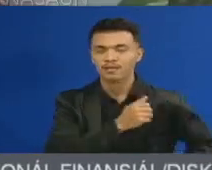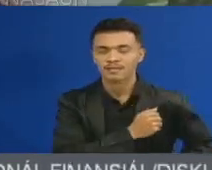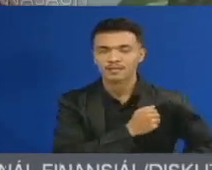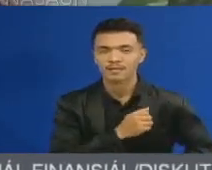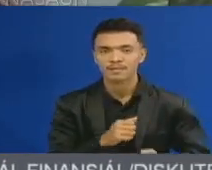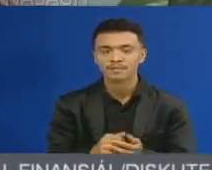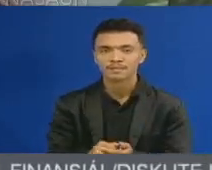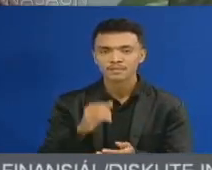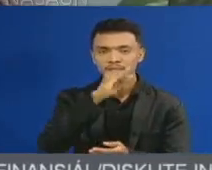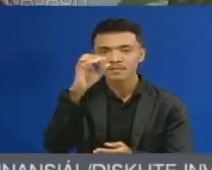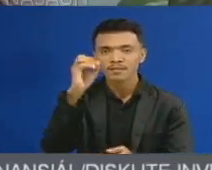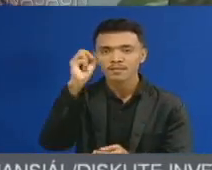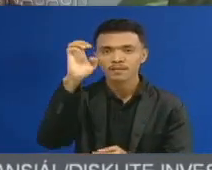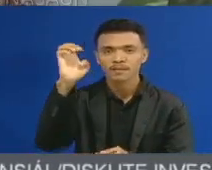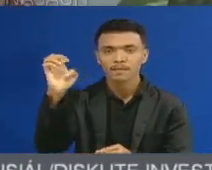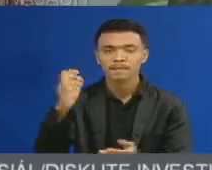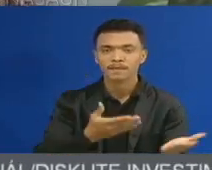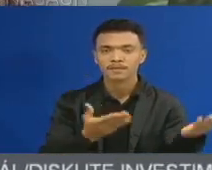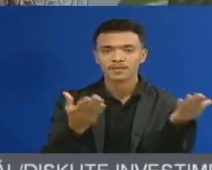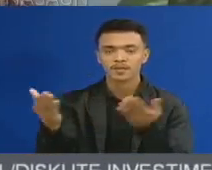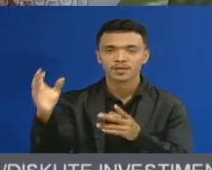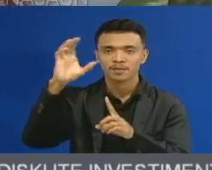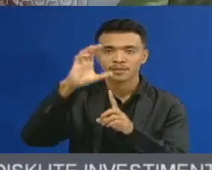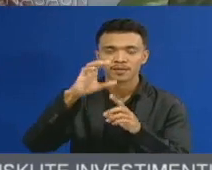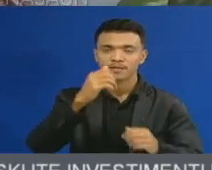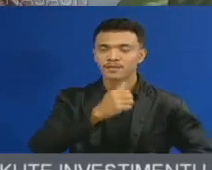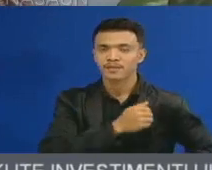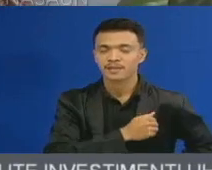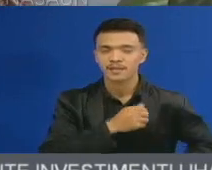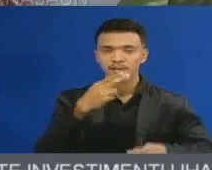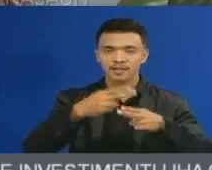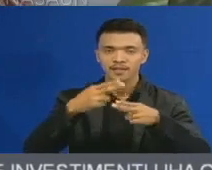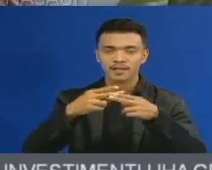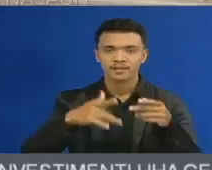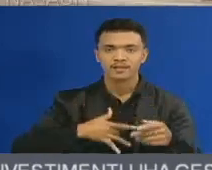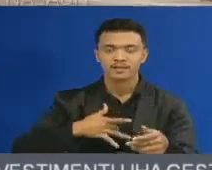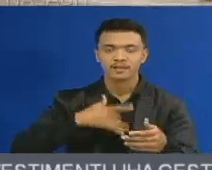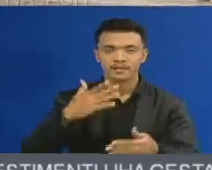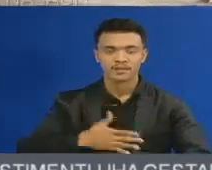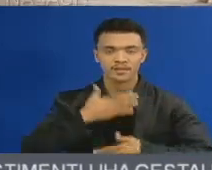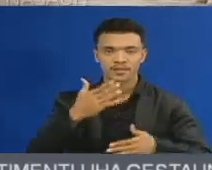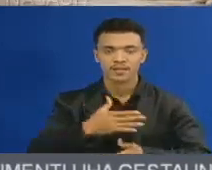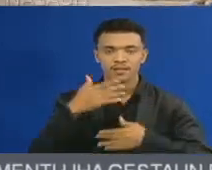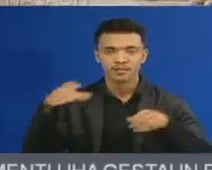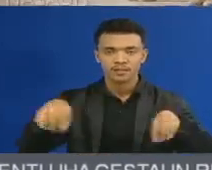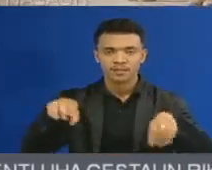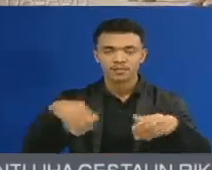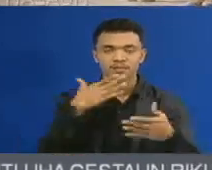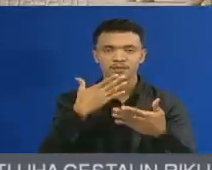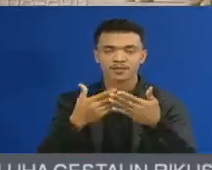Brigadeiro General José da Costa Trix, Lori Comando FBTL Ninaran, sente orgulho o serviço de acnebe militar halaona